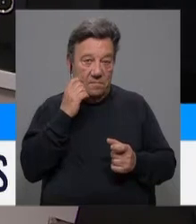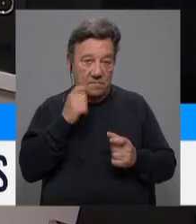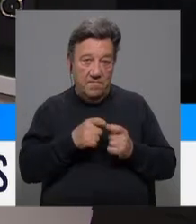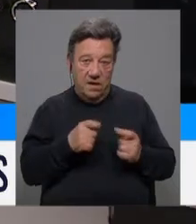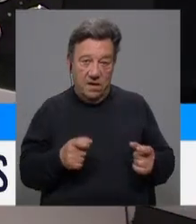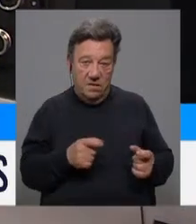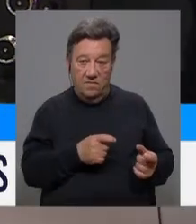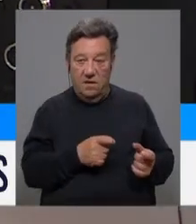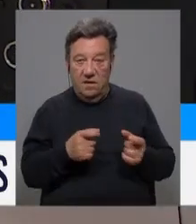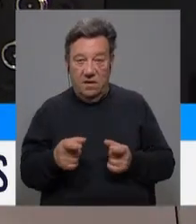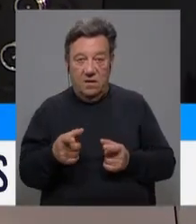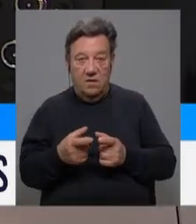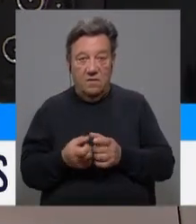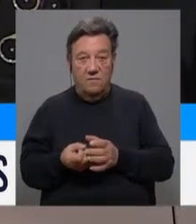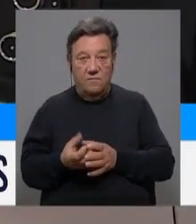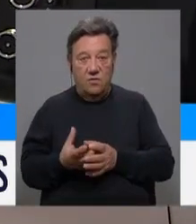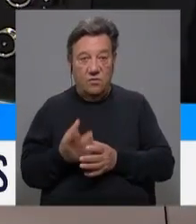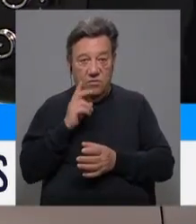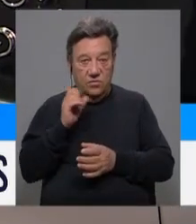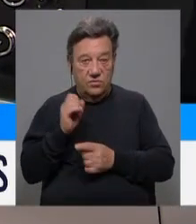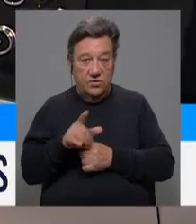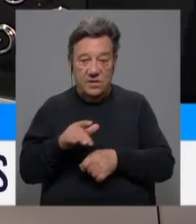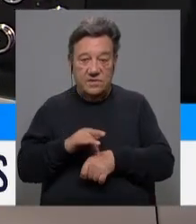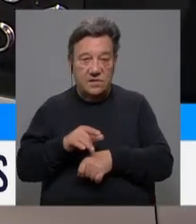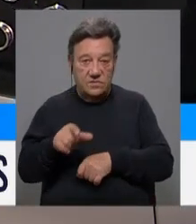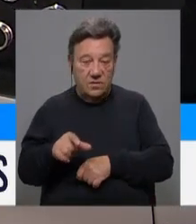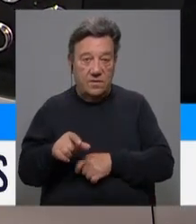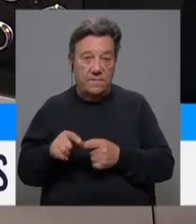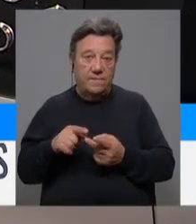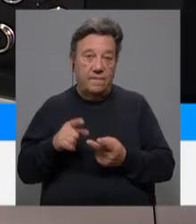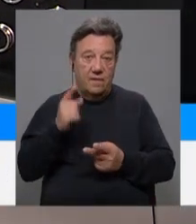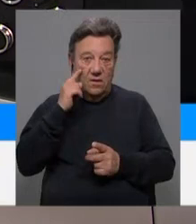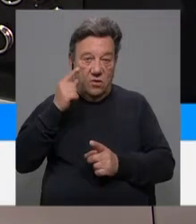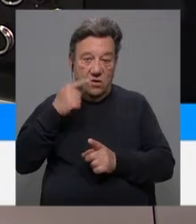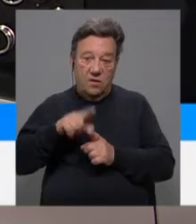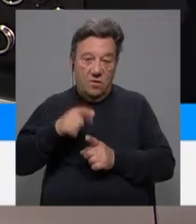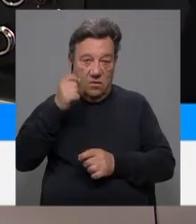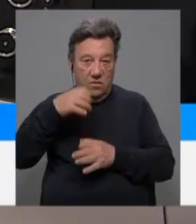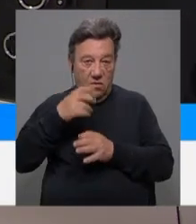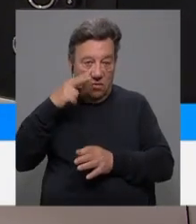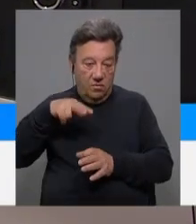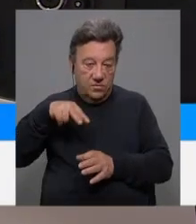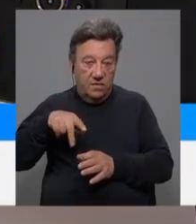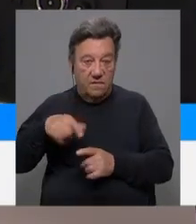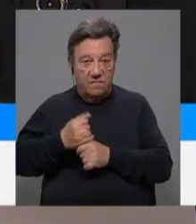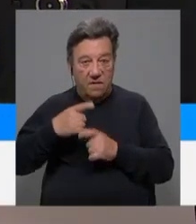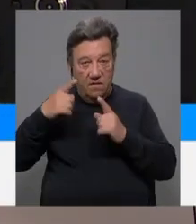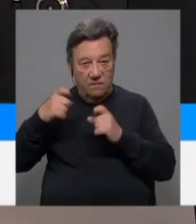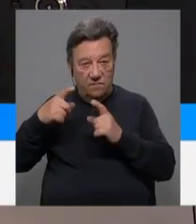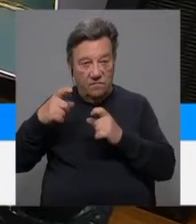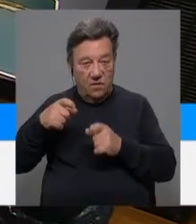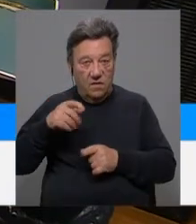até uma fonte de luz, um sensor e uma objetiva que vai fotografar o